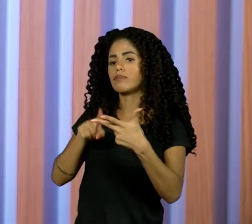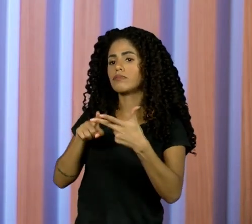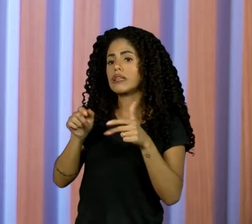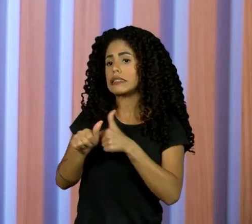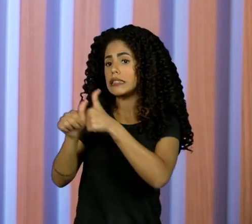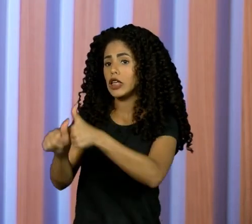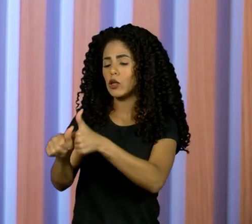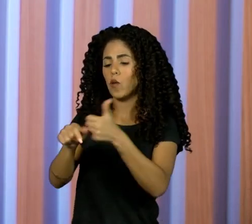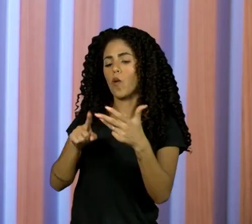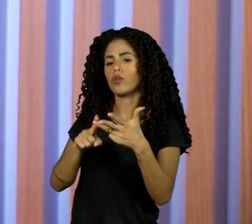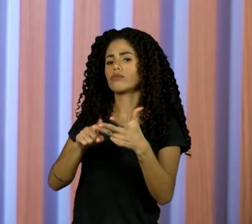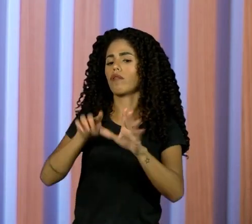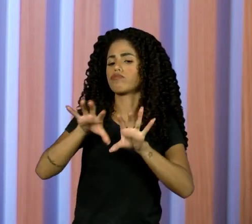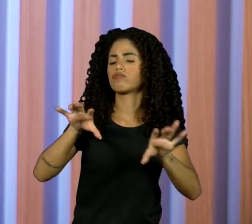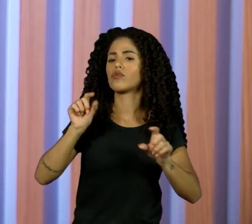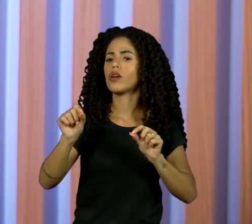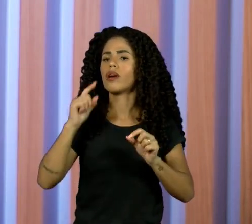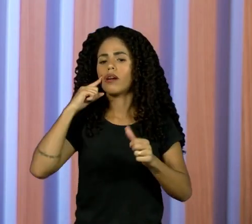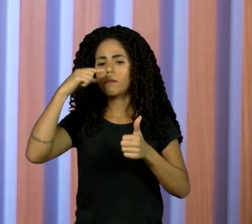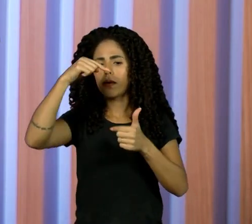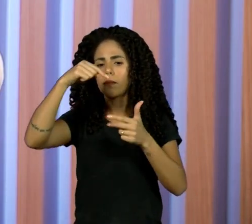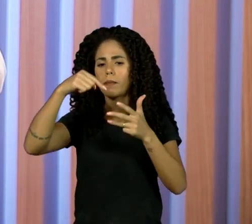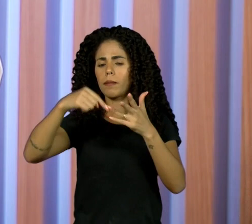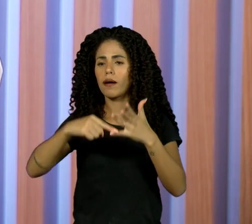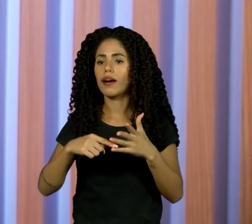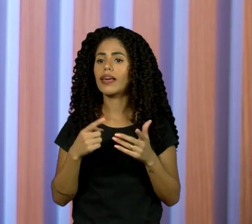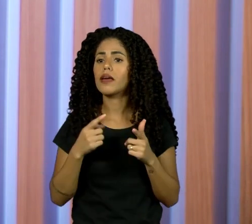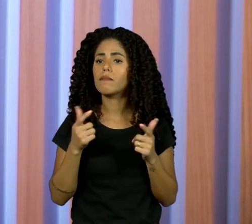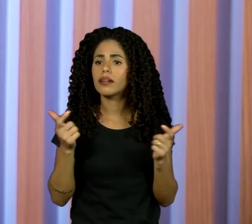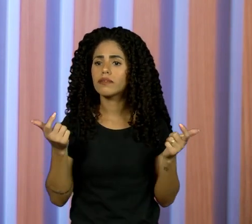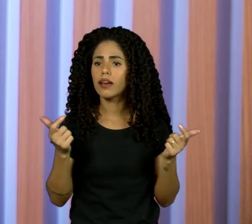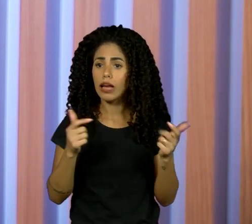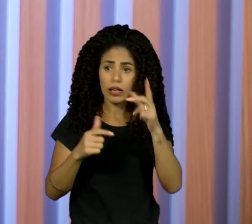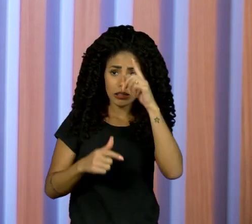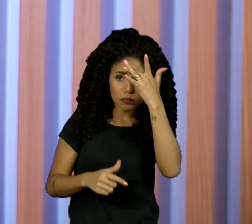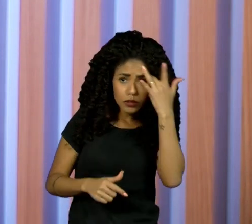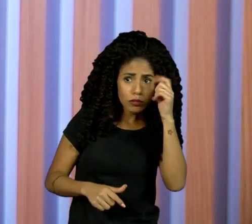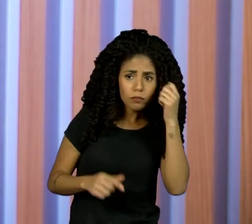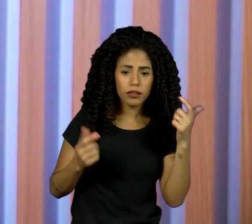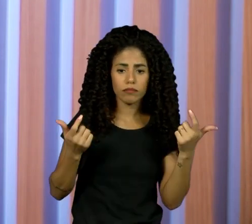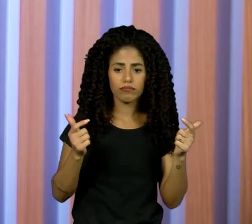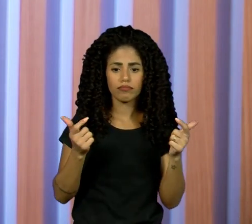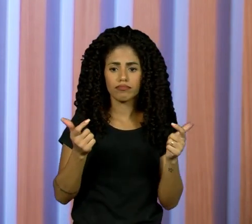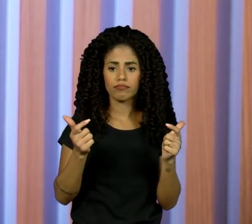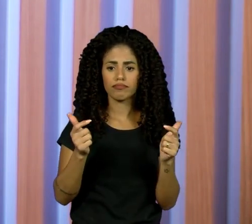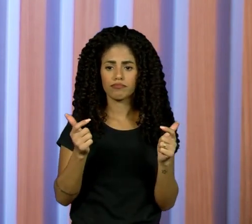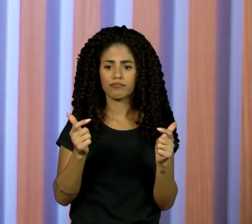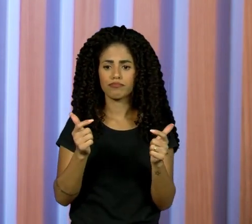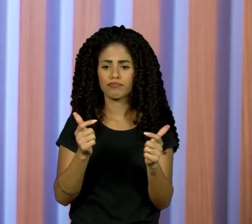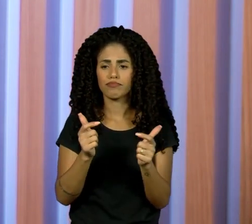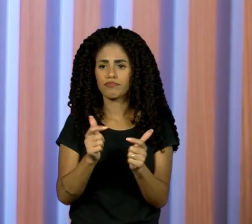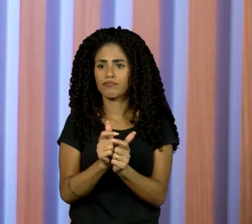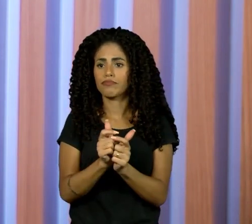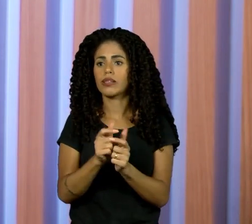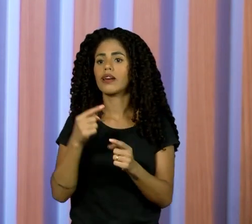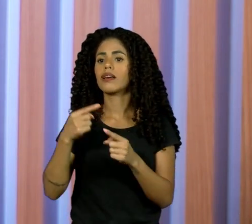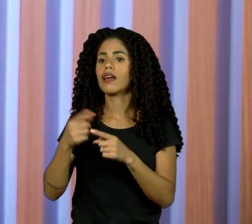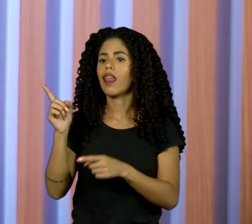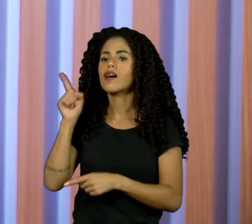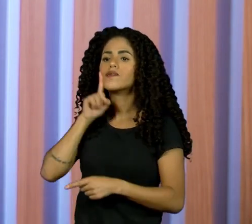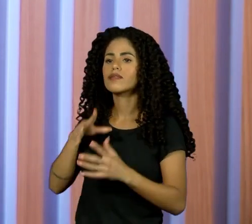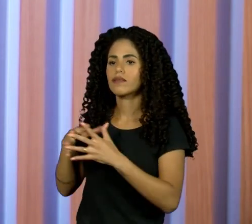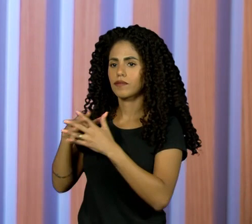E aí a gente vai diminuindo as possibilidades de pessoas pretas estarem nessa lista. Então é importante a gente ter essa visão. E nos Estados Unidos, em segundo lugar, já